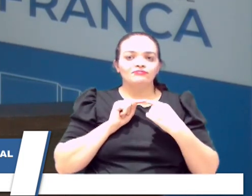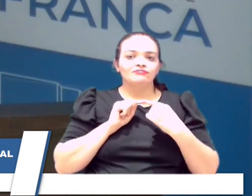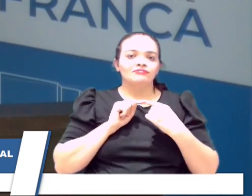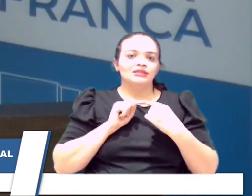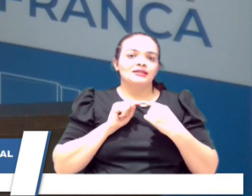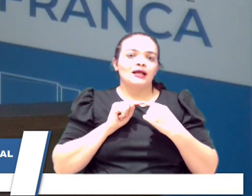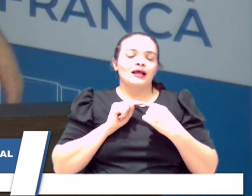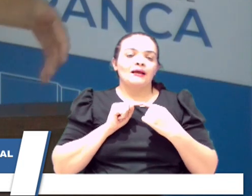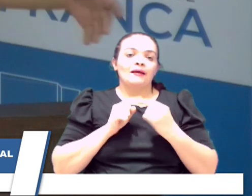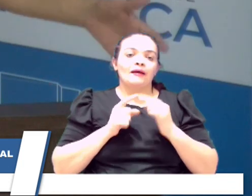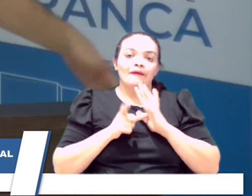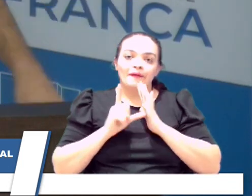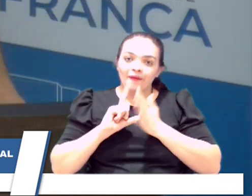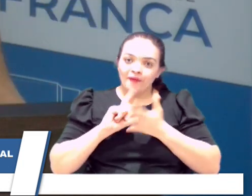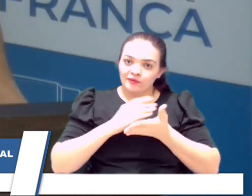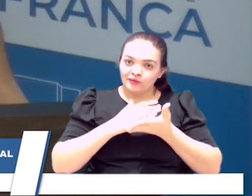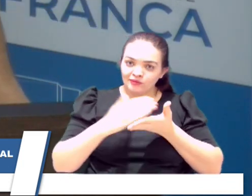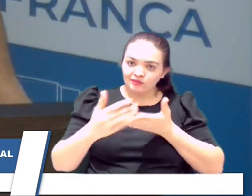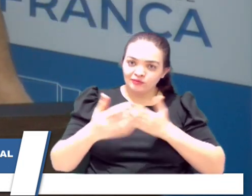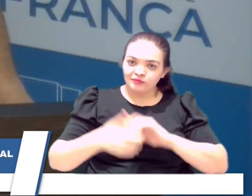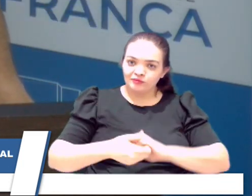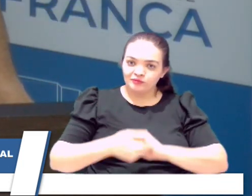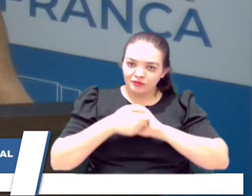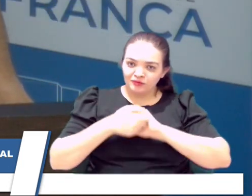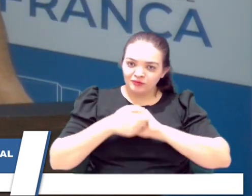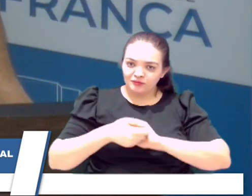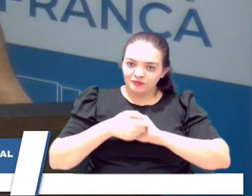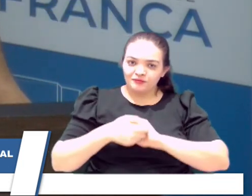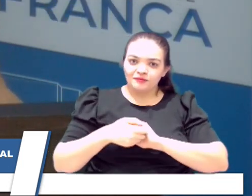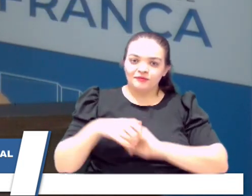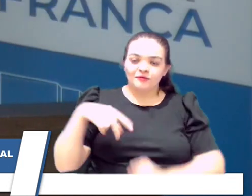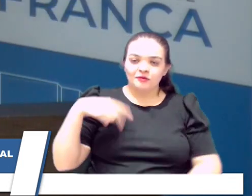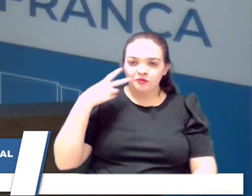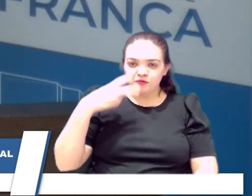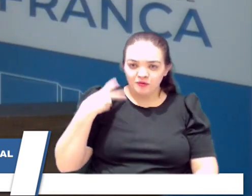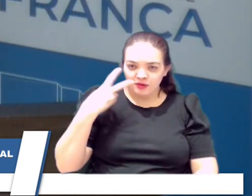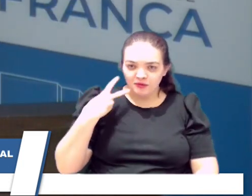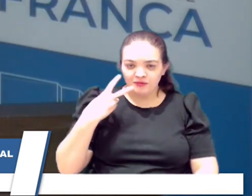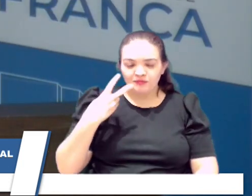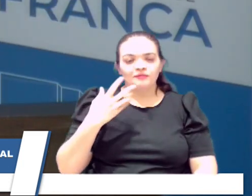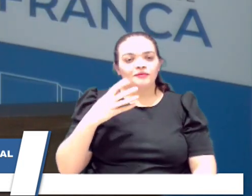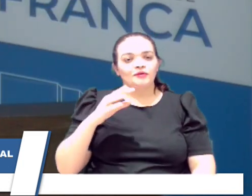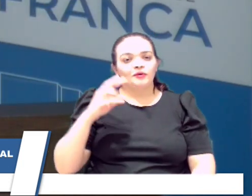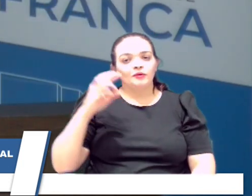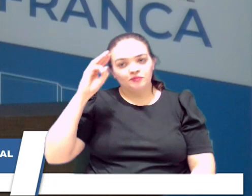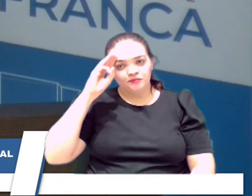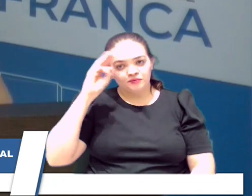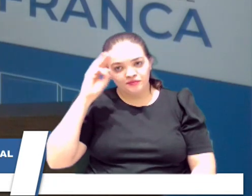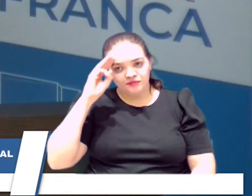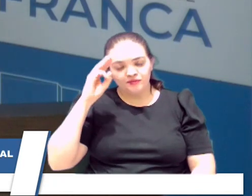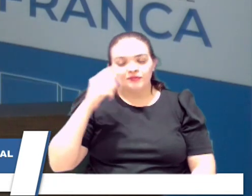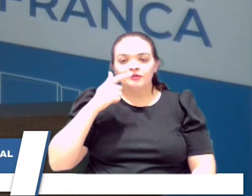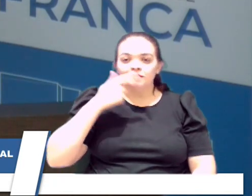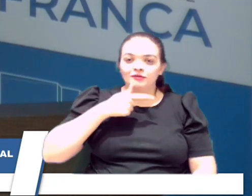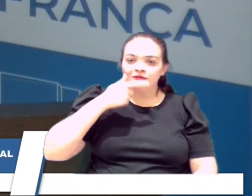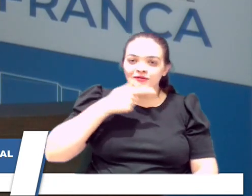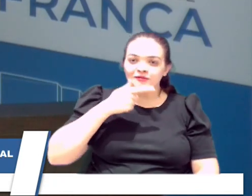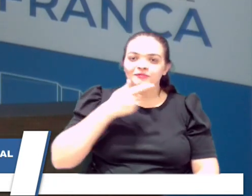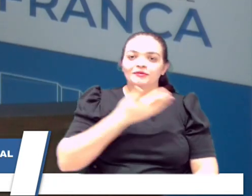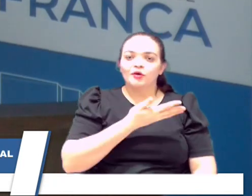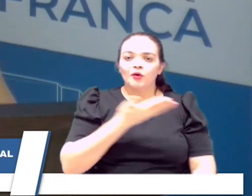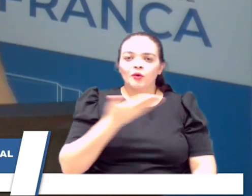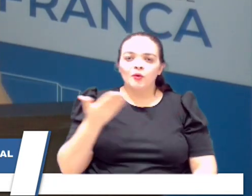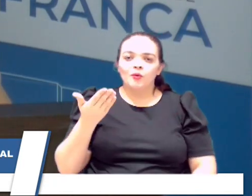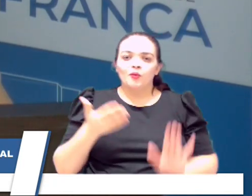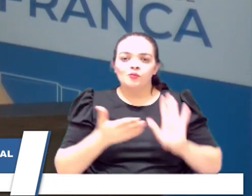Para, antes de começar, saudar mesmo os vereadores, o TID, o Gilson, que trouxe